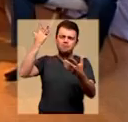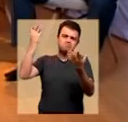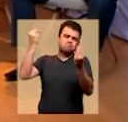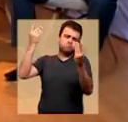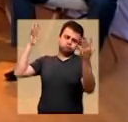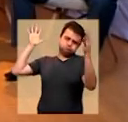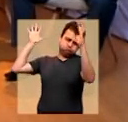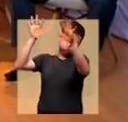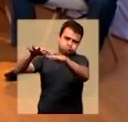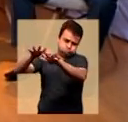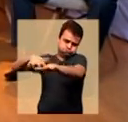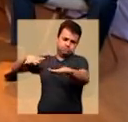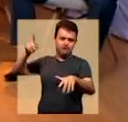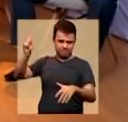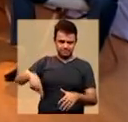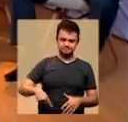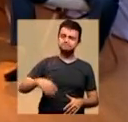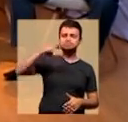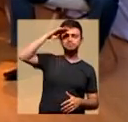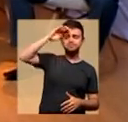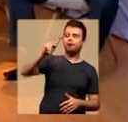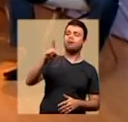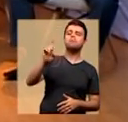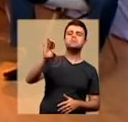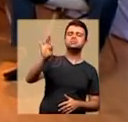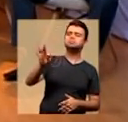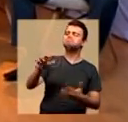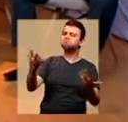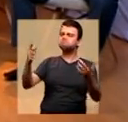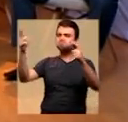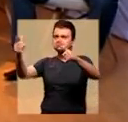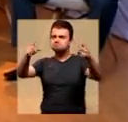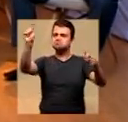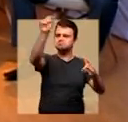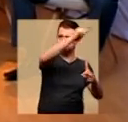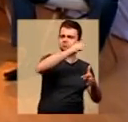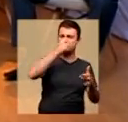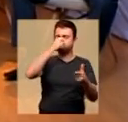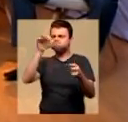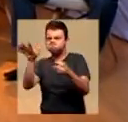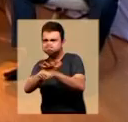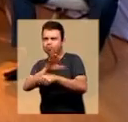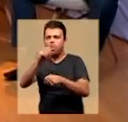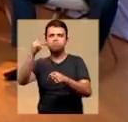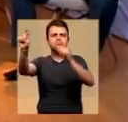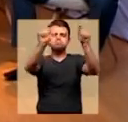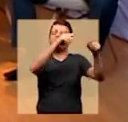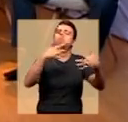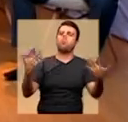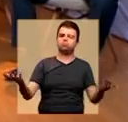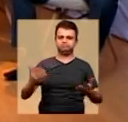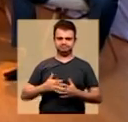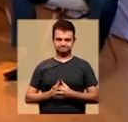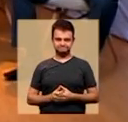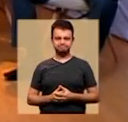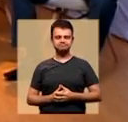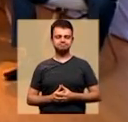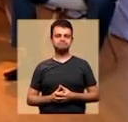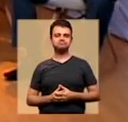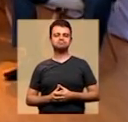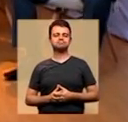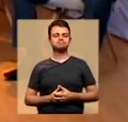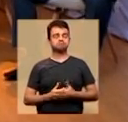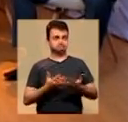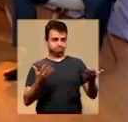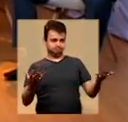pontos de acidente. Cabo Herbert, Rio Preto é pulverizado ou tem alguns pontos que são mais críticos em matéria de acidente? Bom,